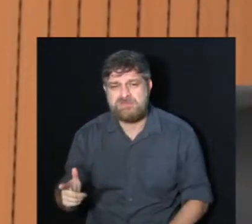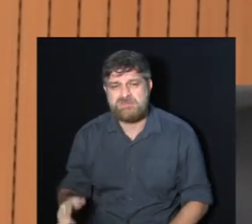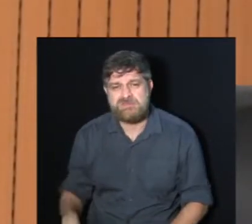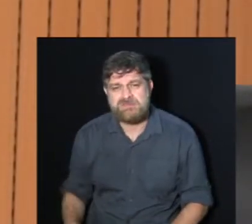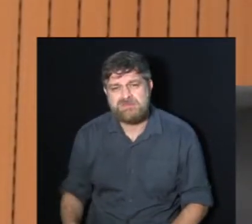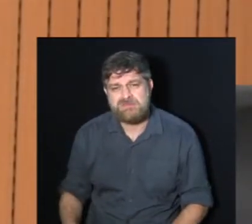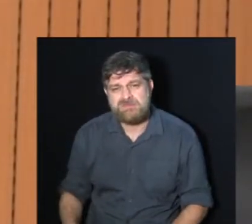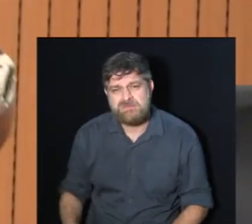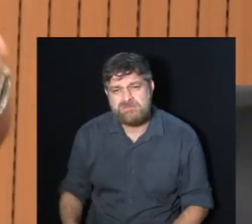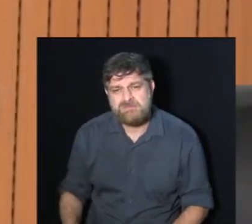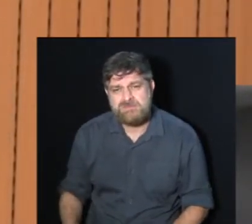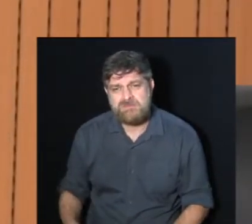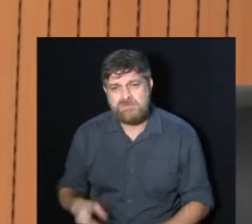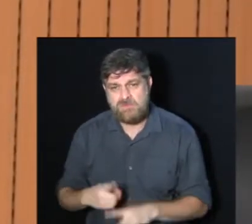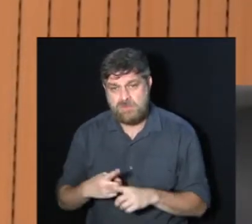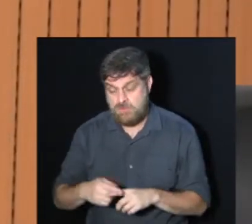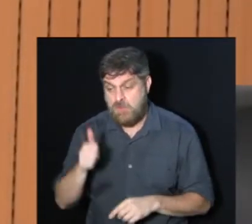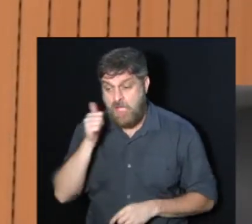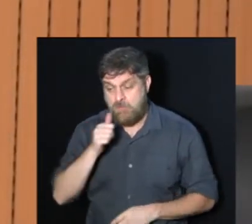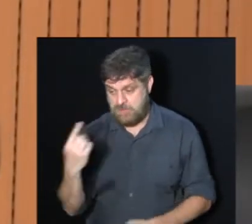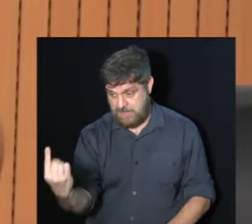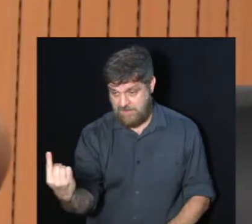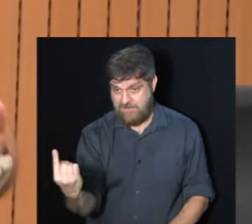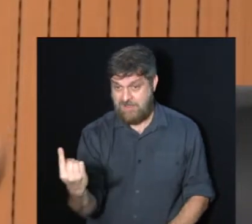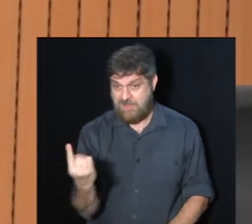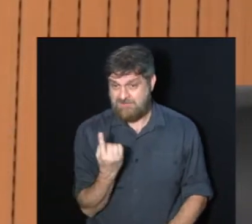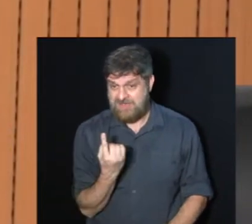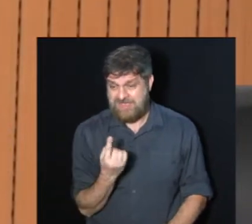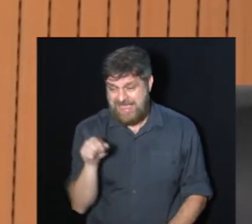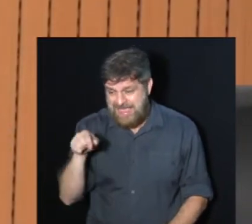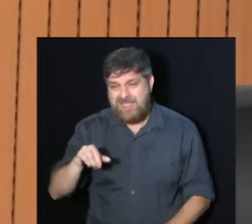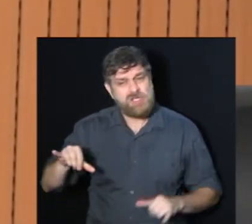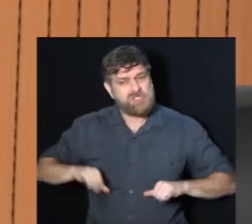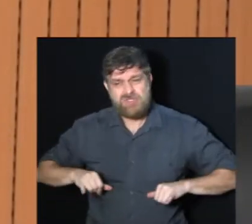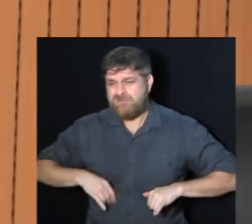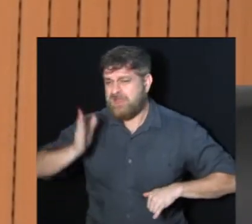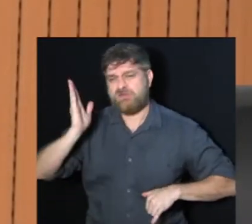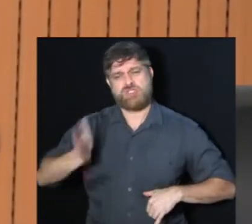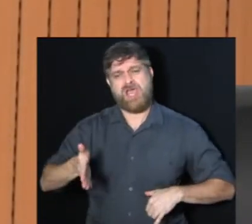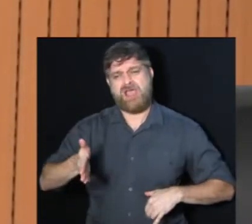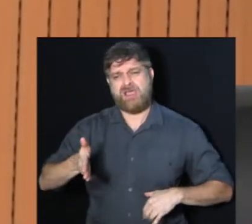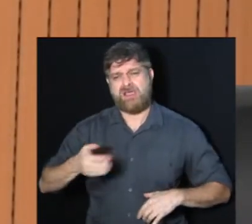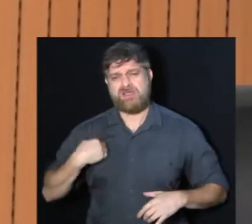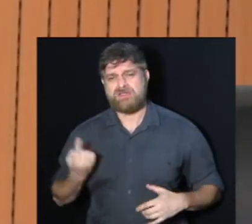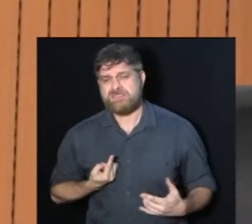e assim, porque quando as mulheres chegam, elas já sofreram a violência.